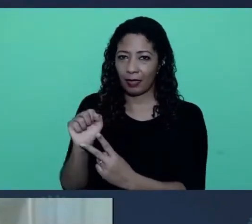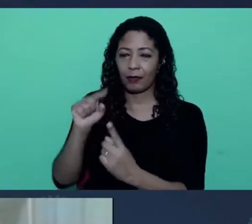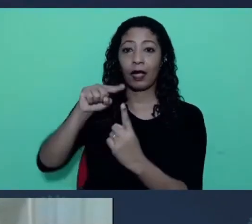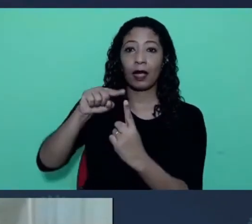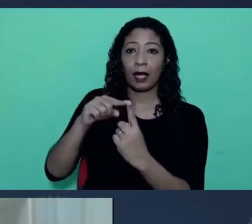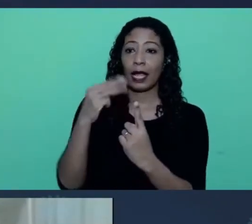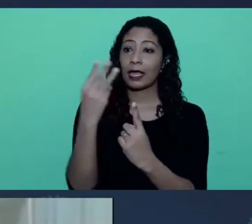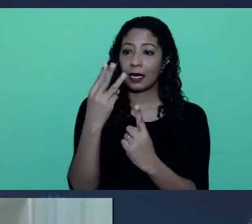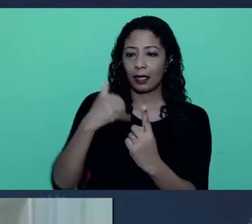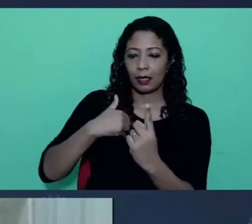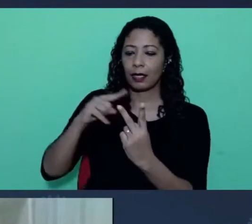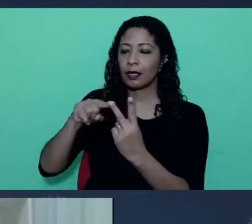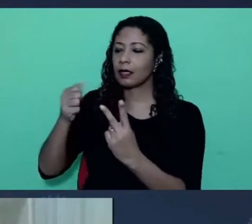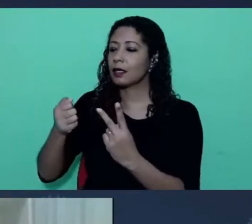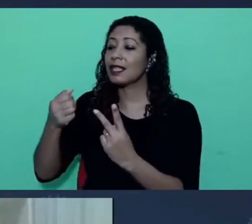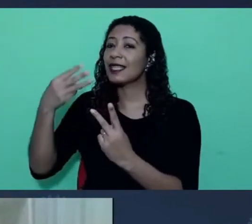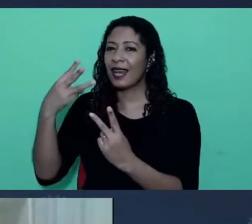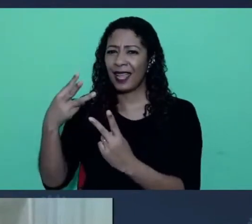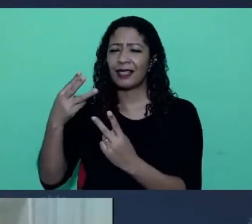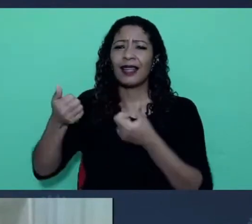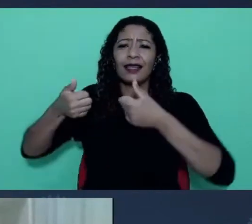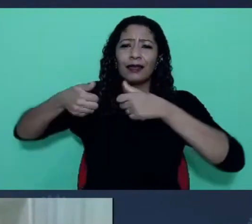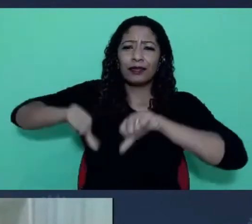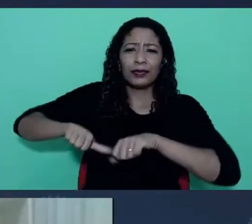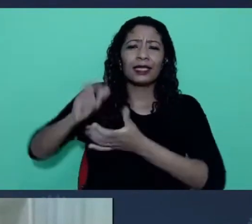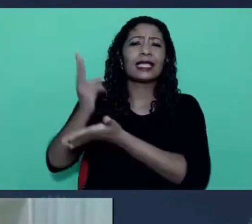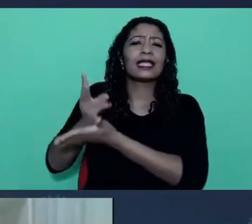crise constante. Quais são os exercícios recomendados para eles?